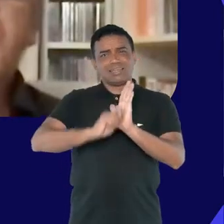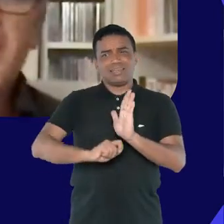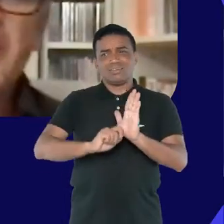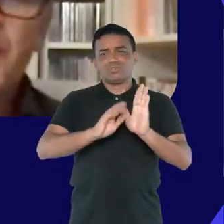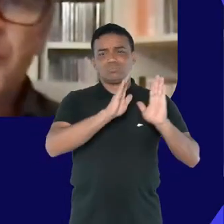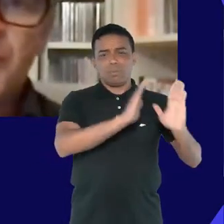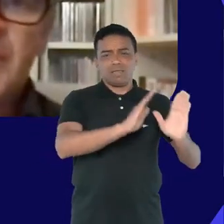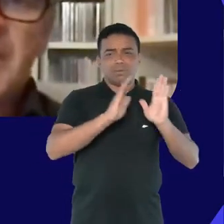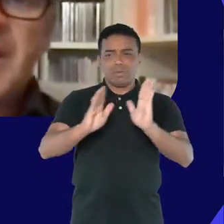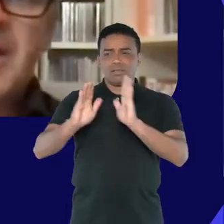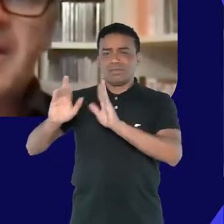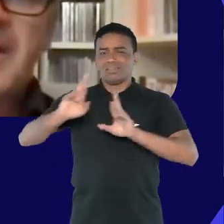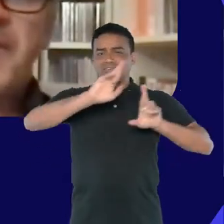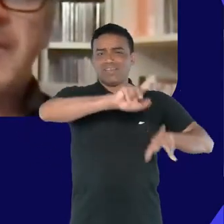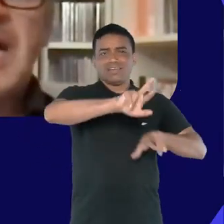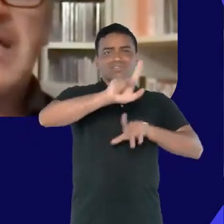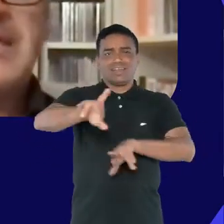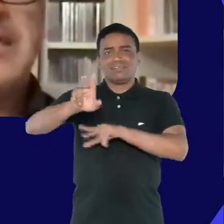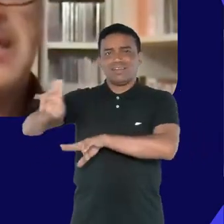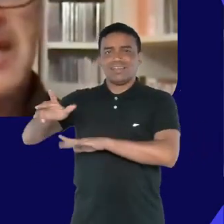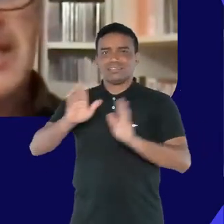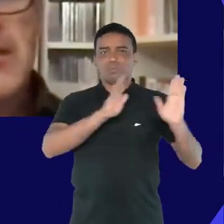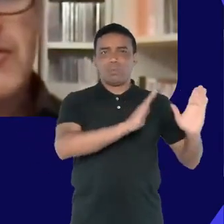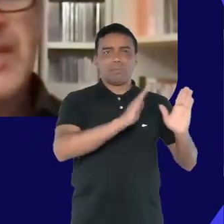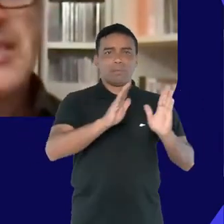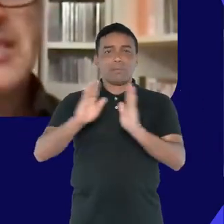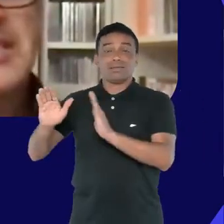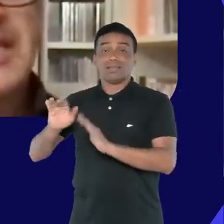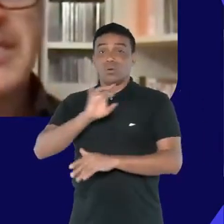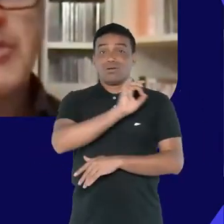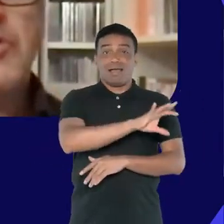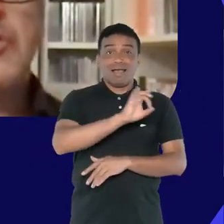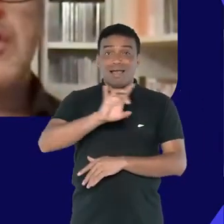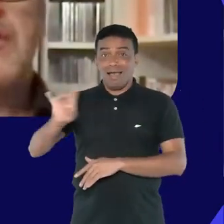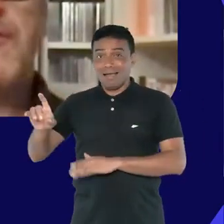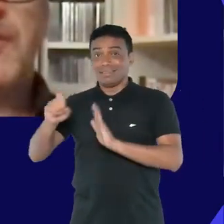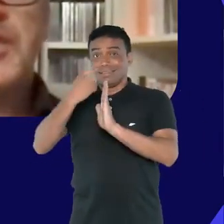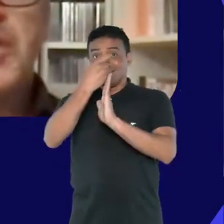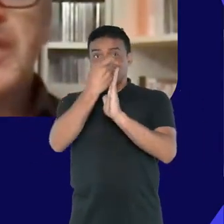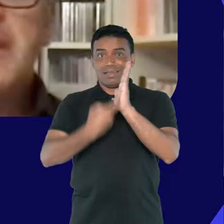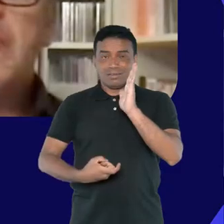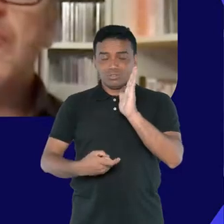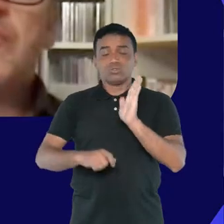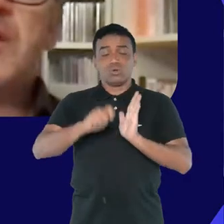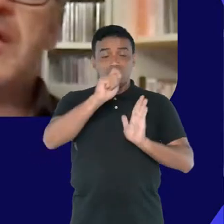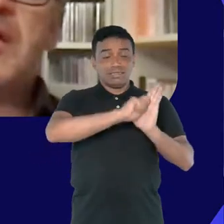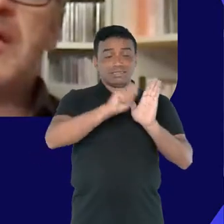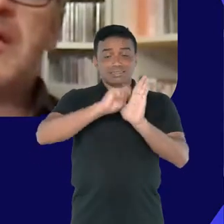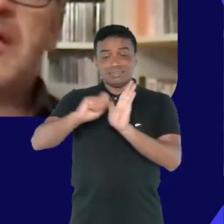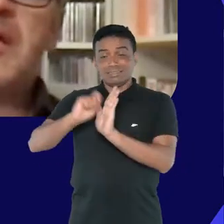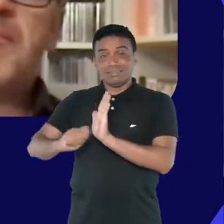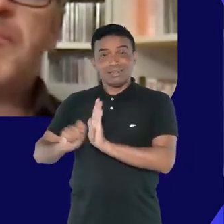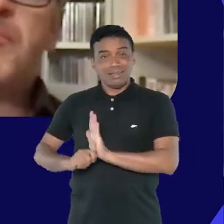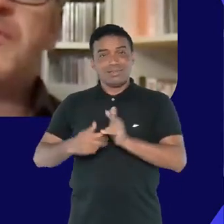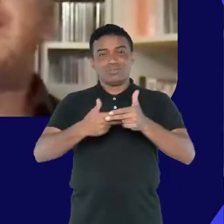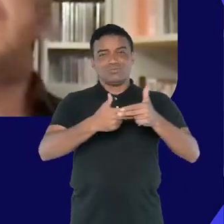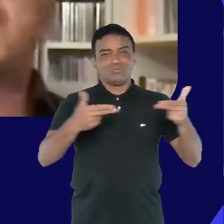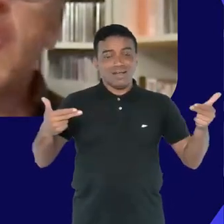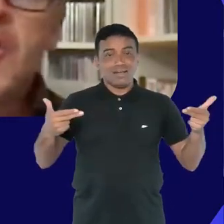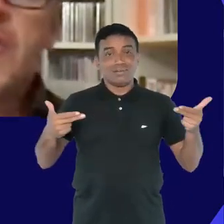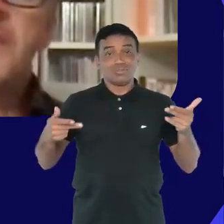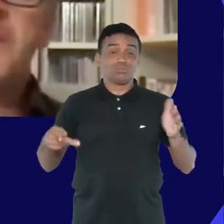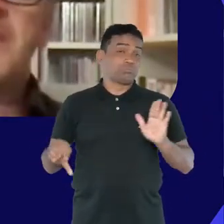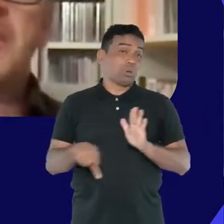diversos momentos. Na verdade, cada um destes textos foi escrito por